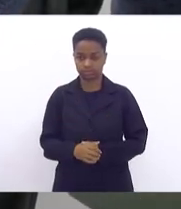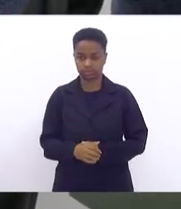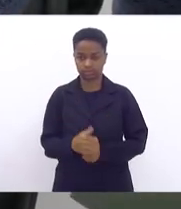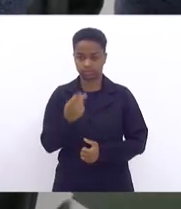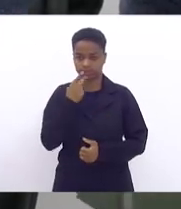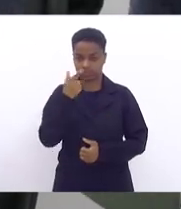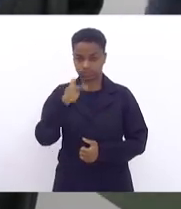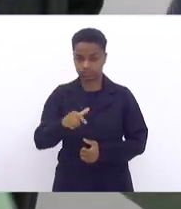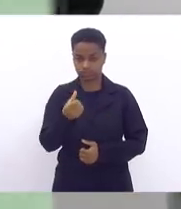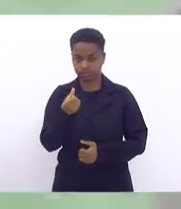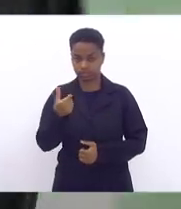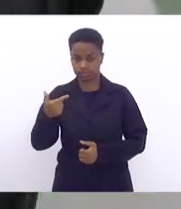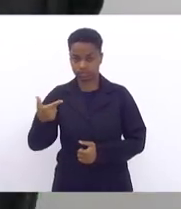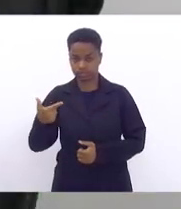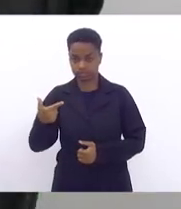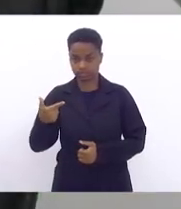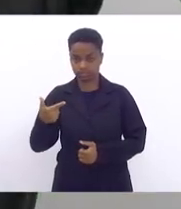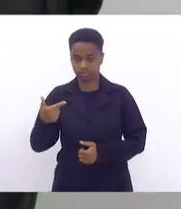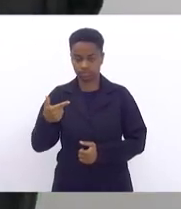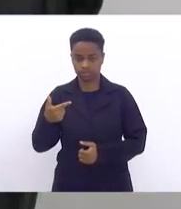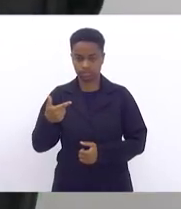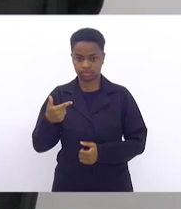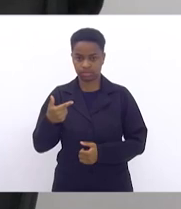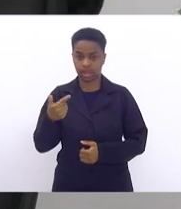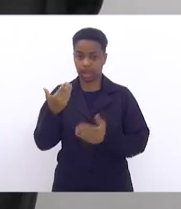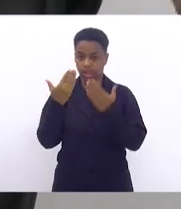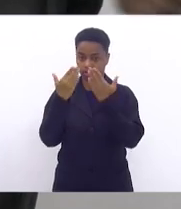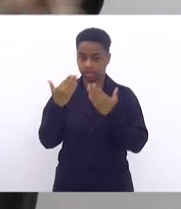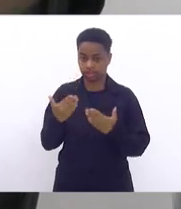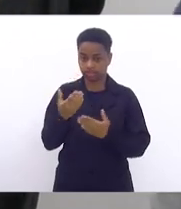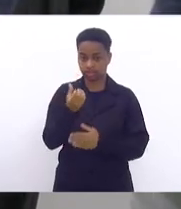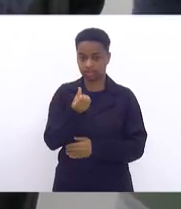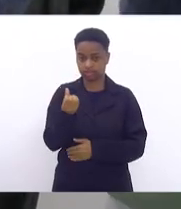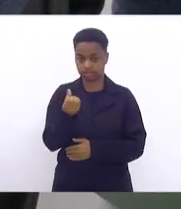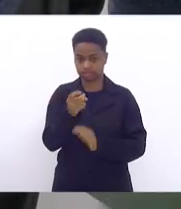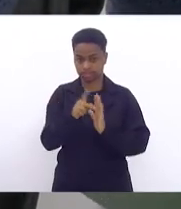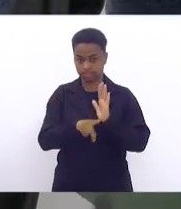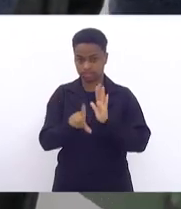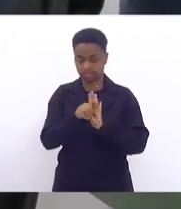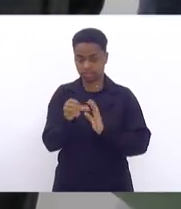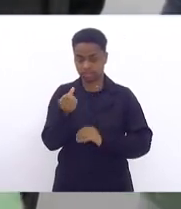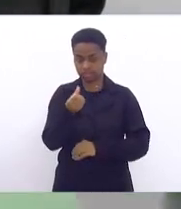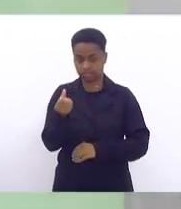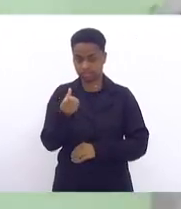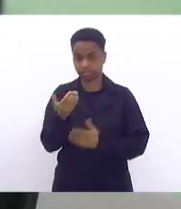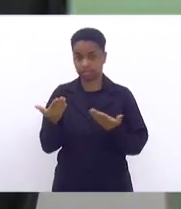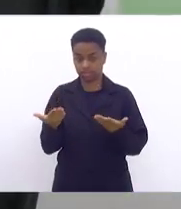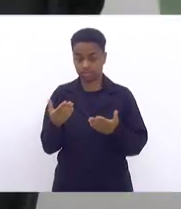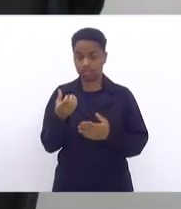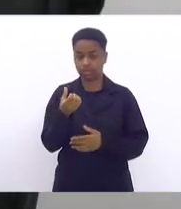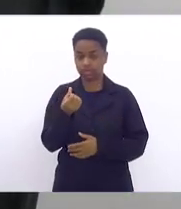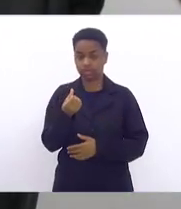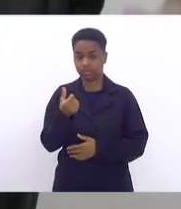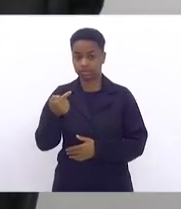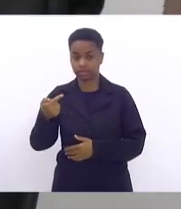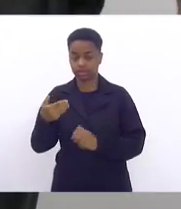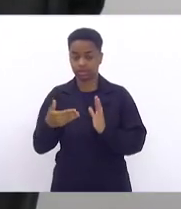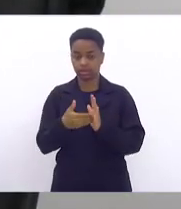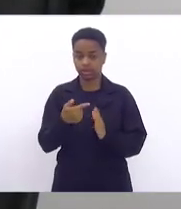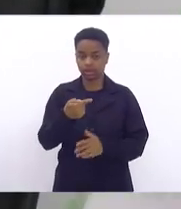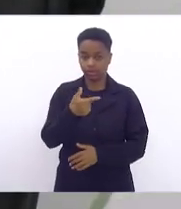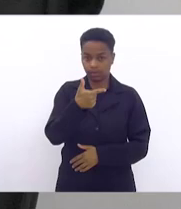repetindo, 62 a 66. Então, vistas do 66, passa a ser do 67 ao